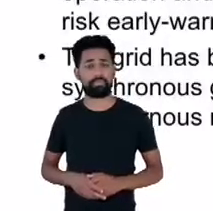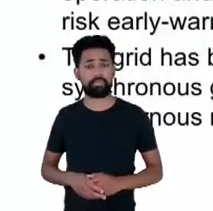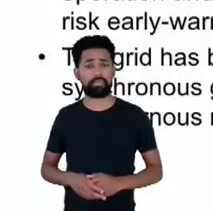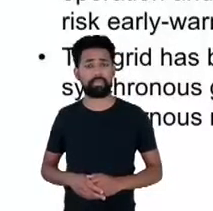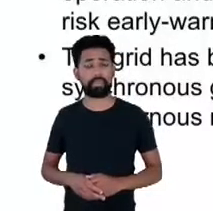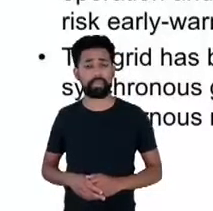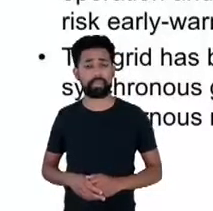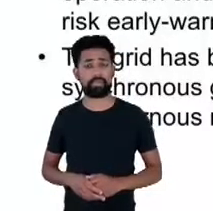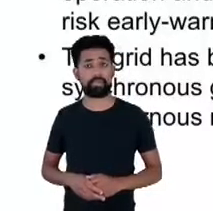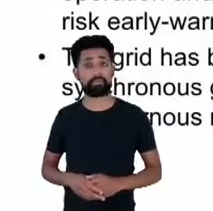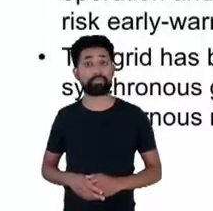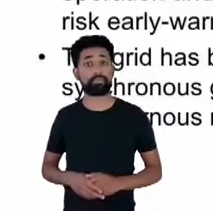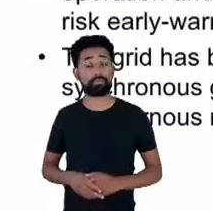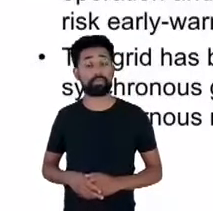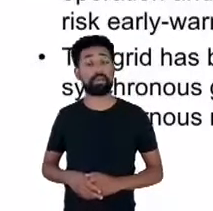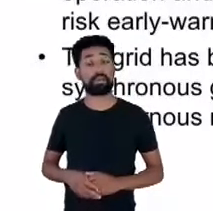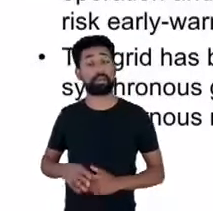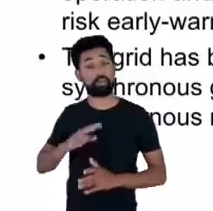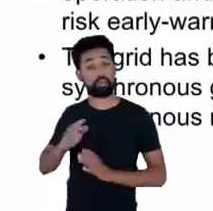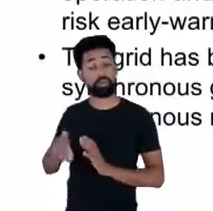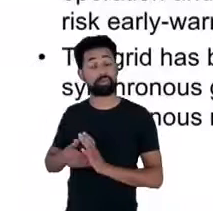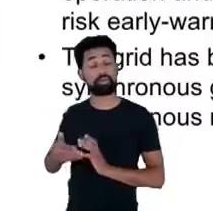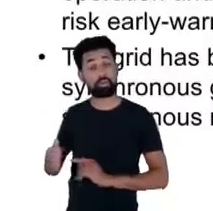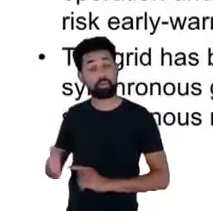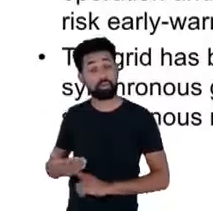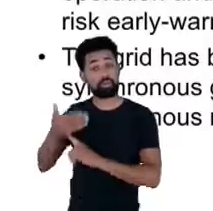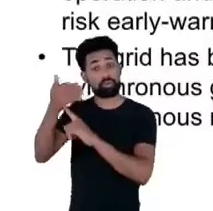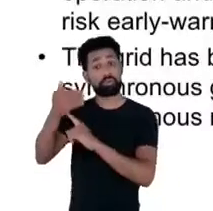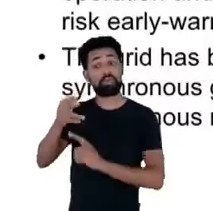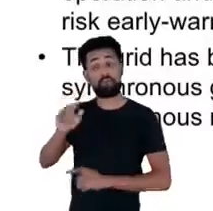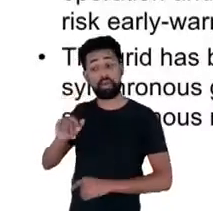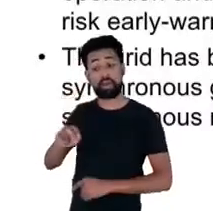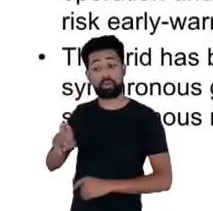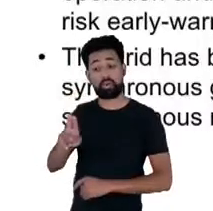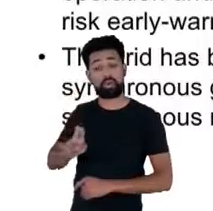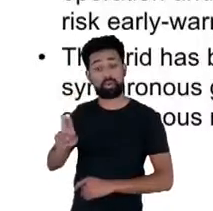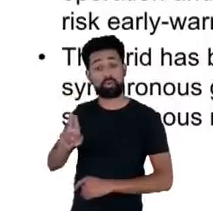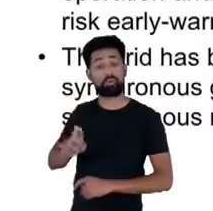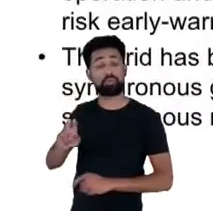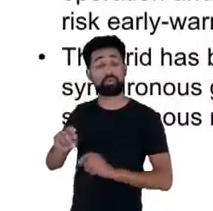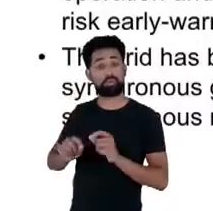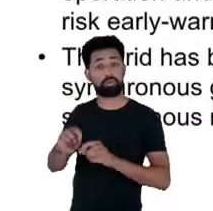E essas tecnologias usarão equipamentos como o HVDC,